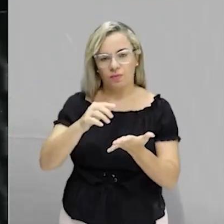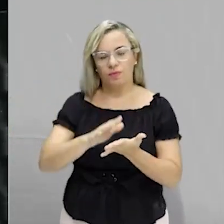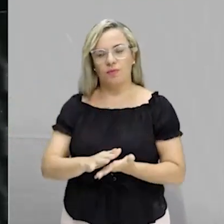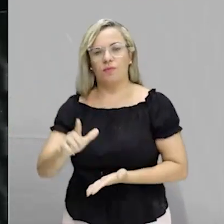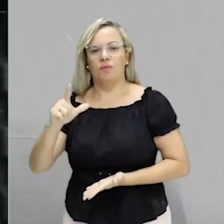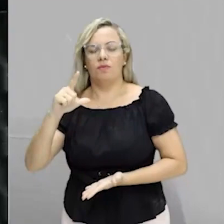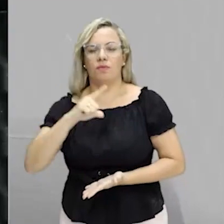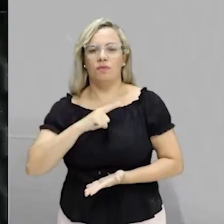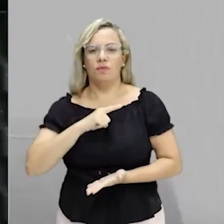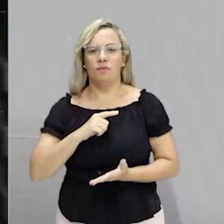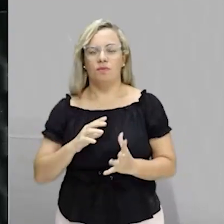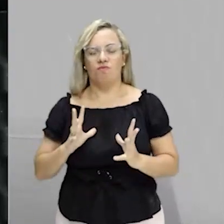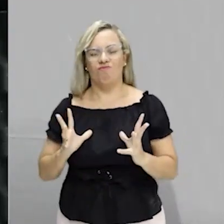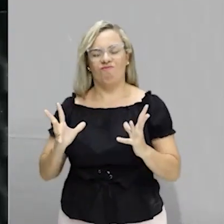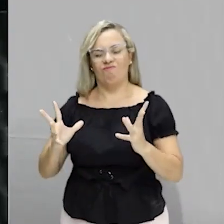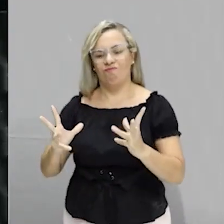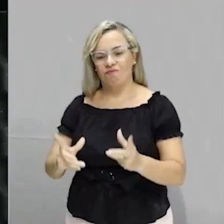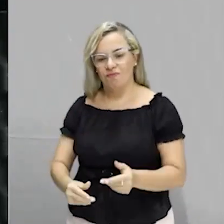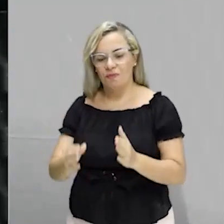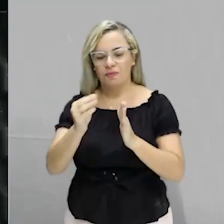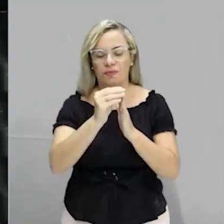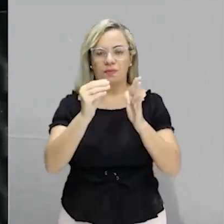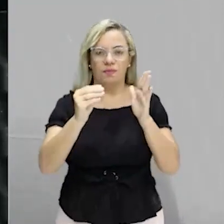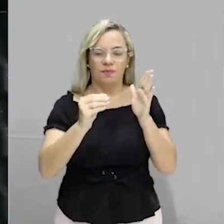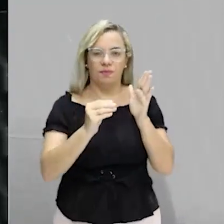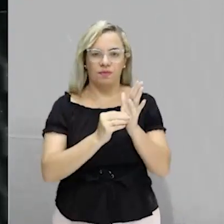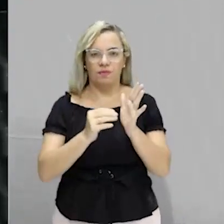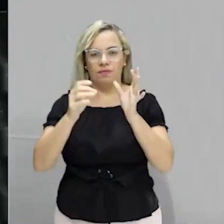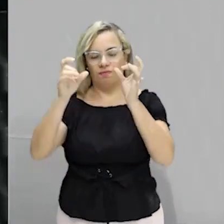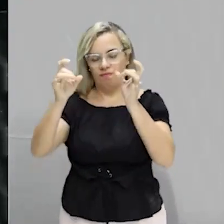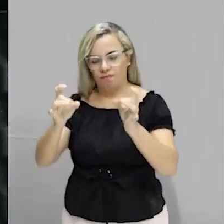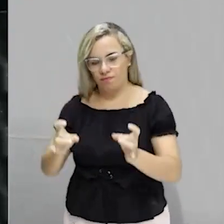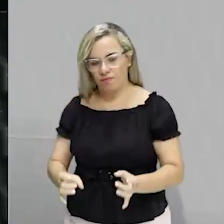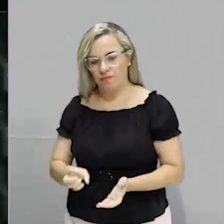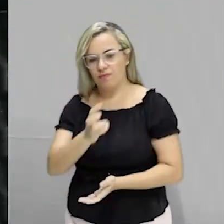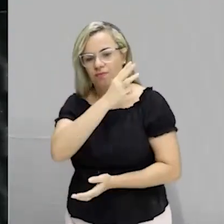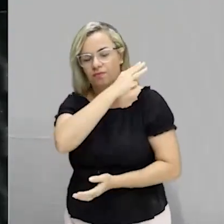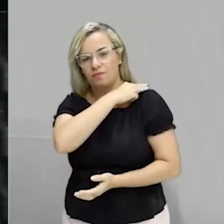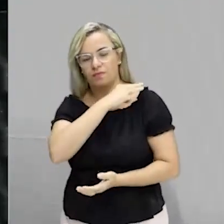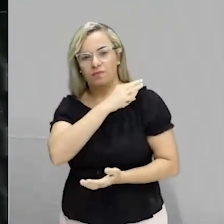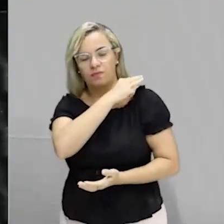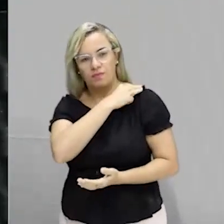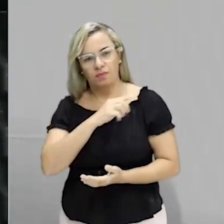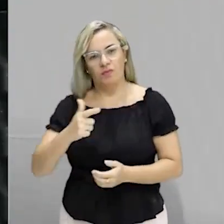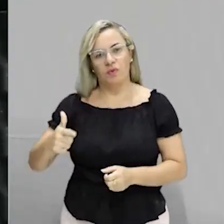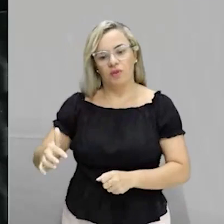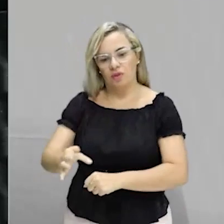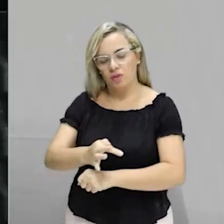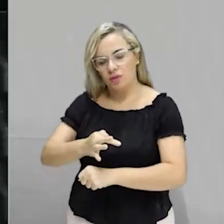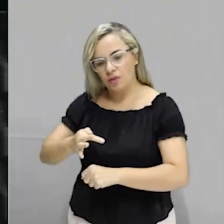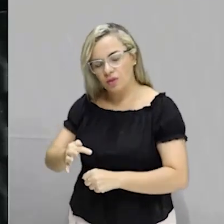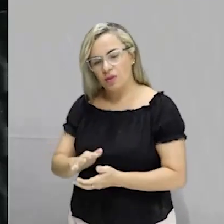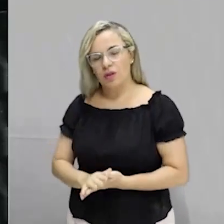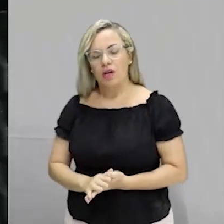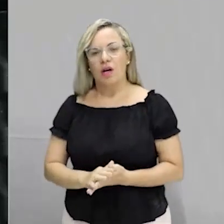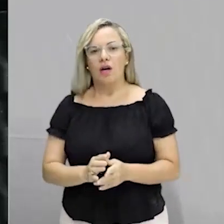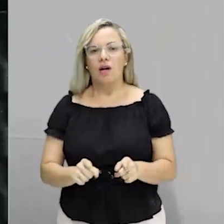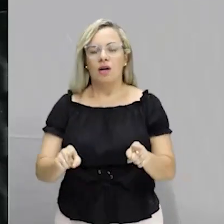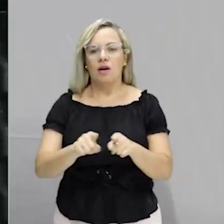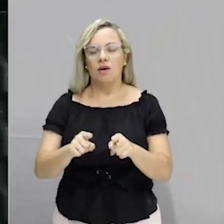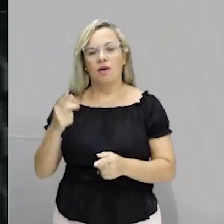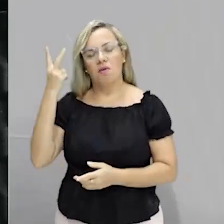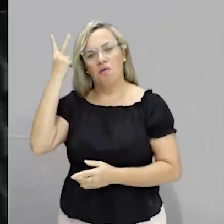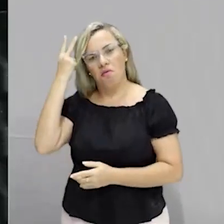tem aqui todo o assunto, tá? Exclusivo para o terceirão não tirar férias, como também o conteúdo regular para o ensino médio, tá